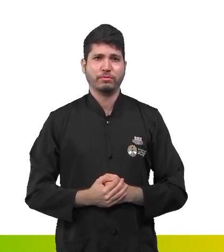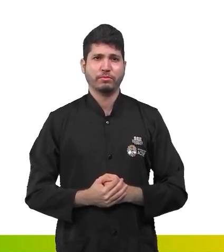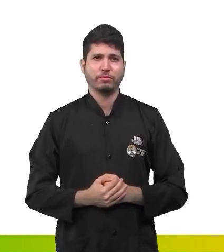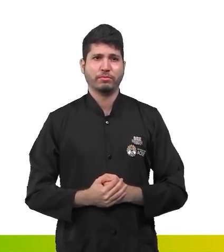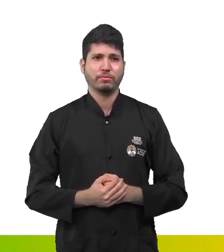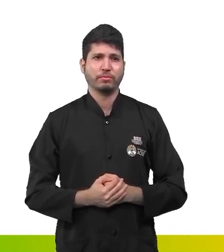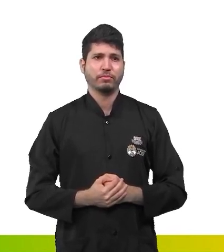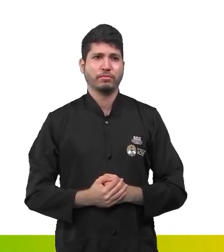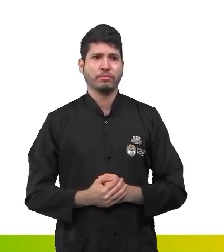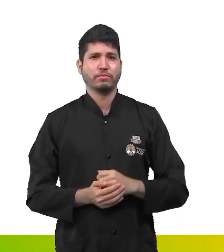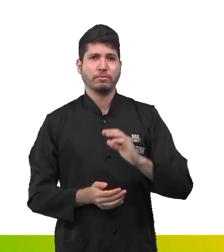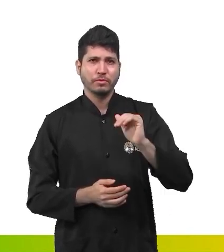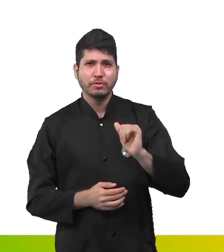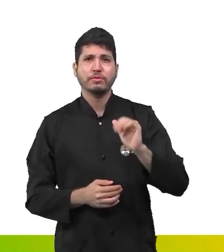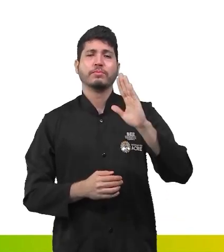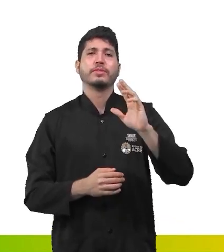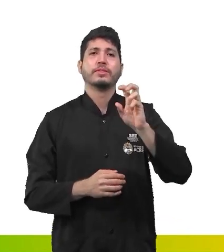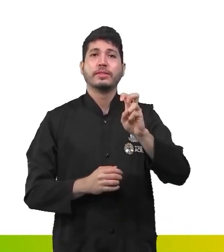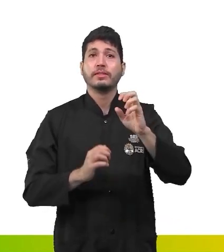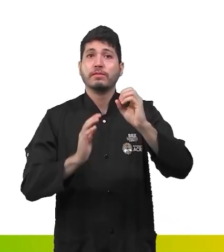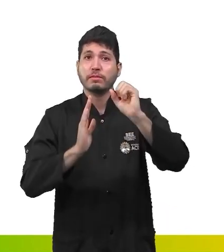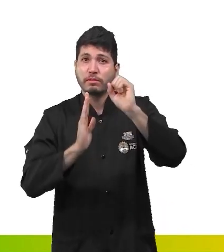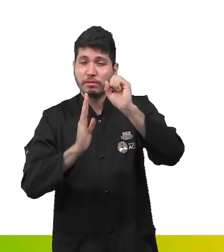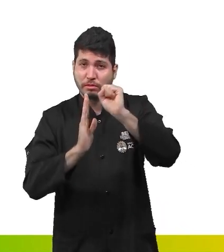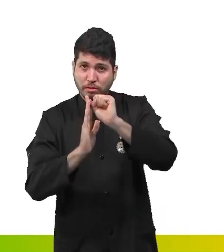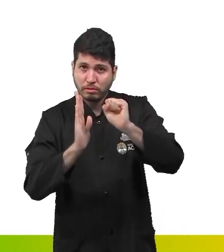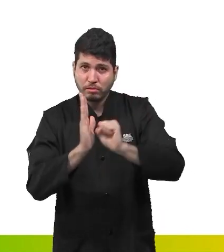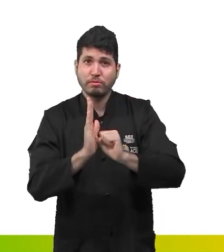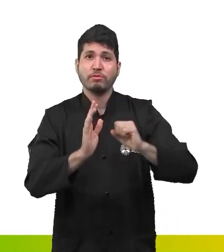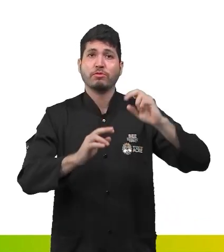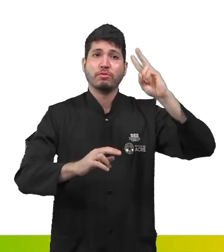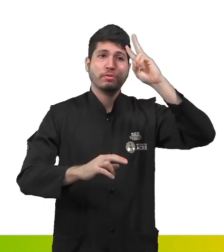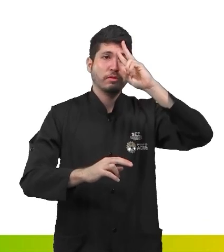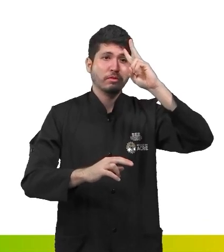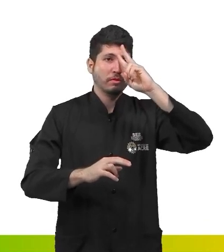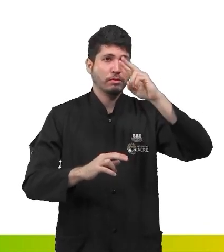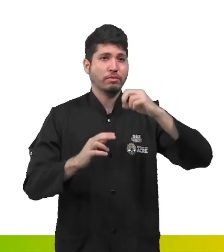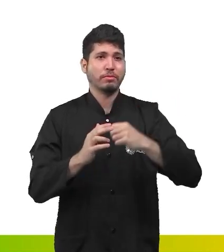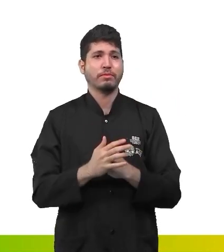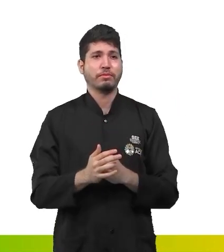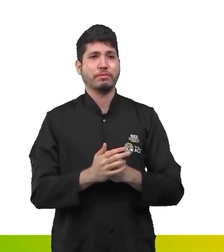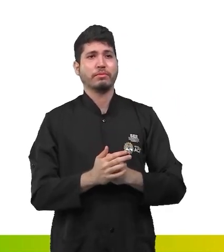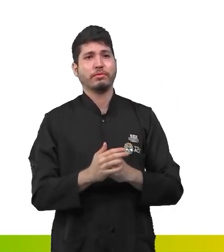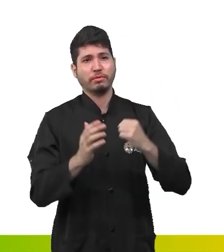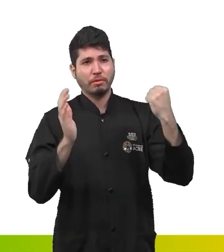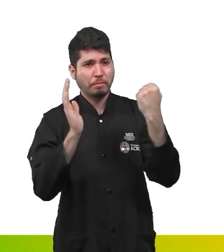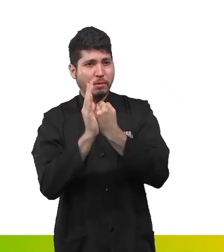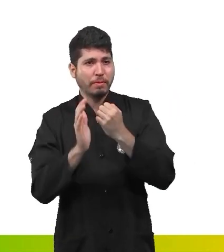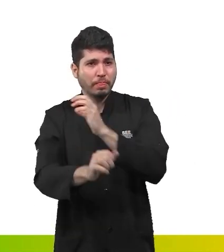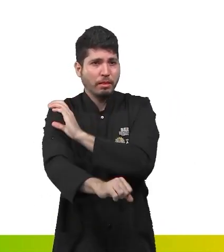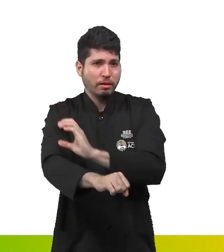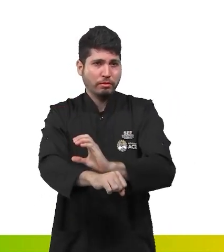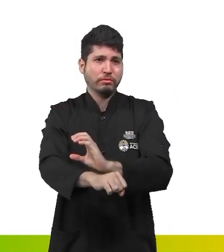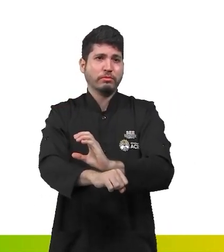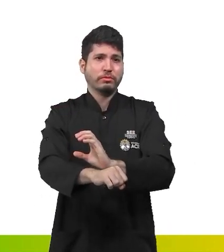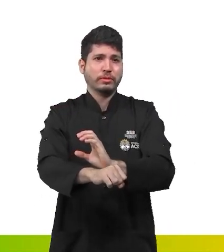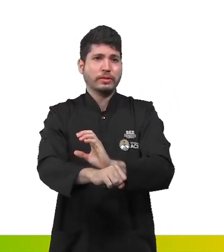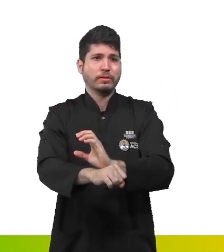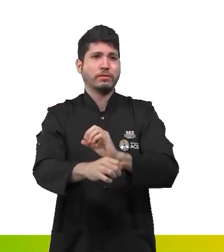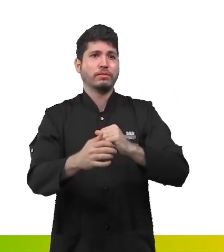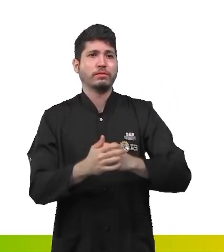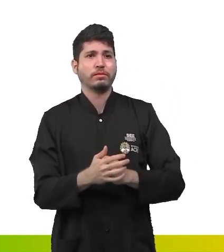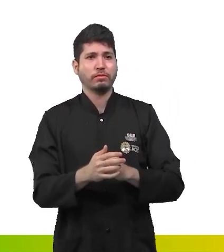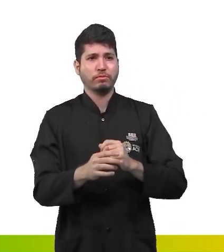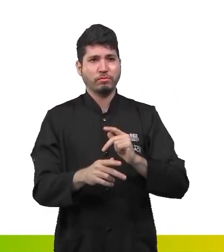mais de 5 séculos de história, as marcas culturais enraizadas na população brasileira ainda limitam a